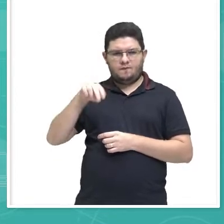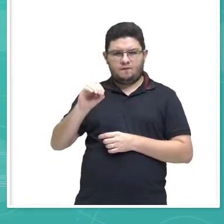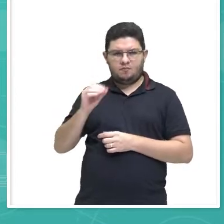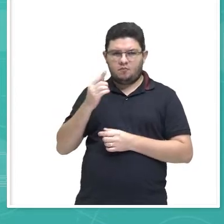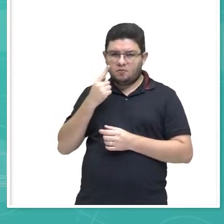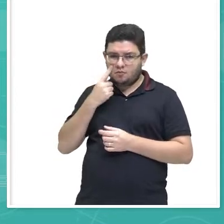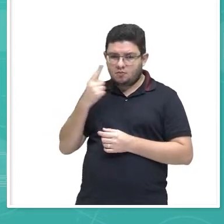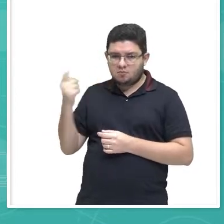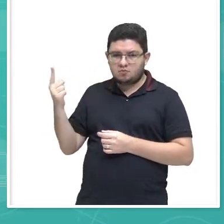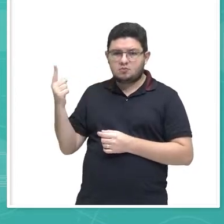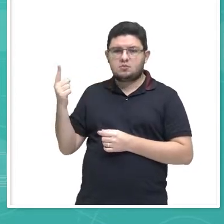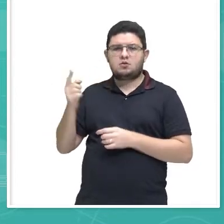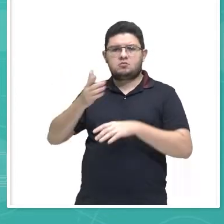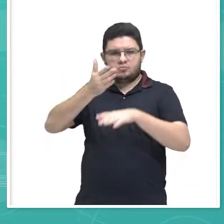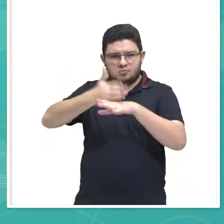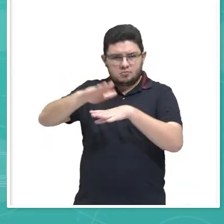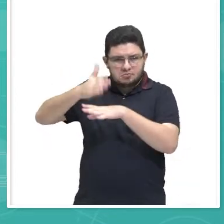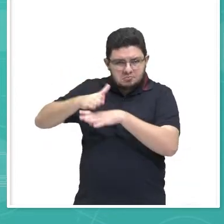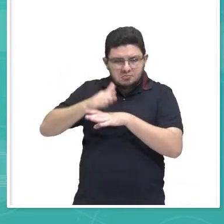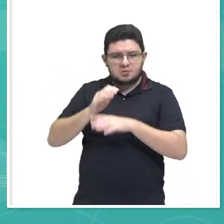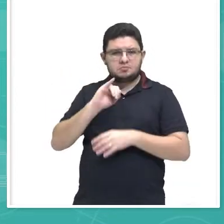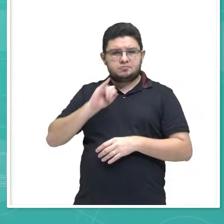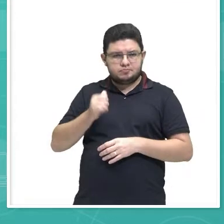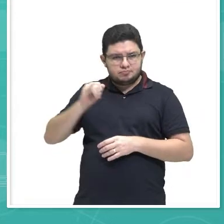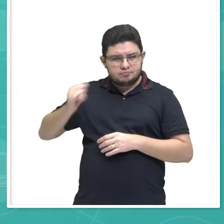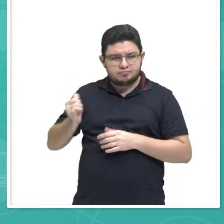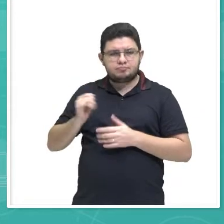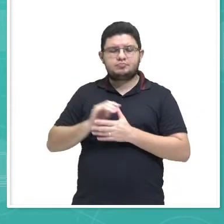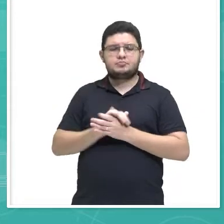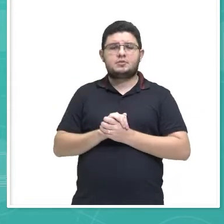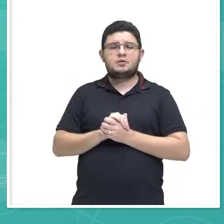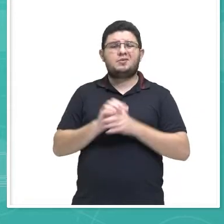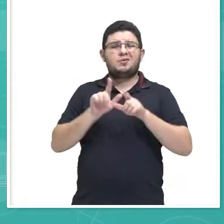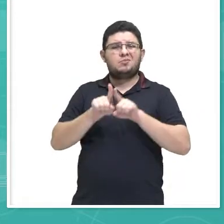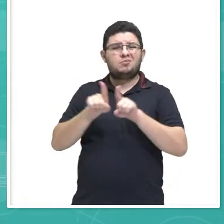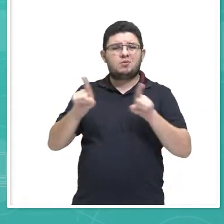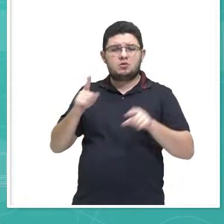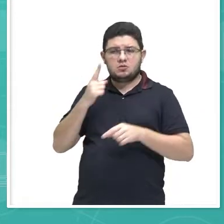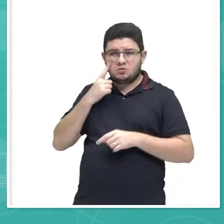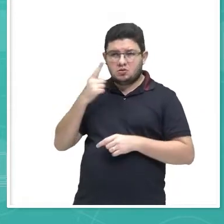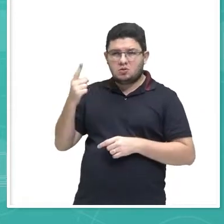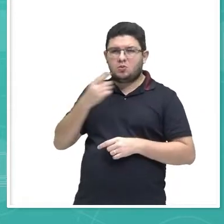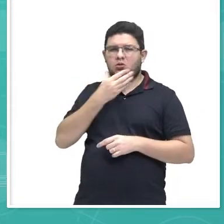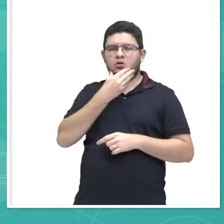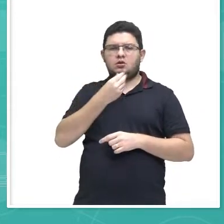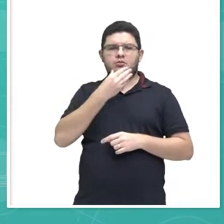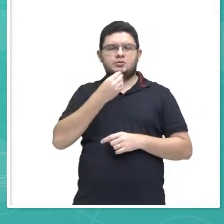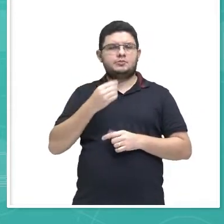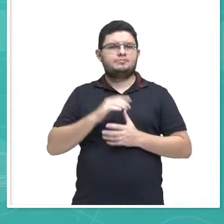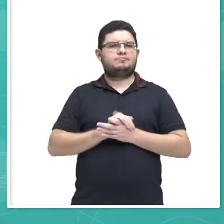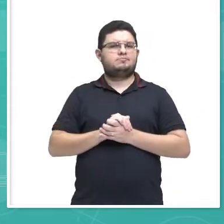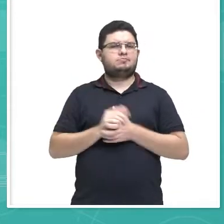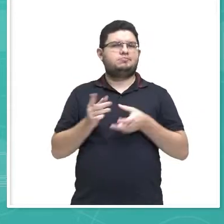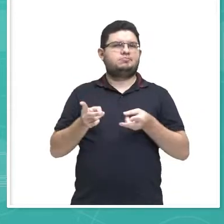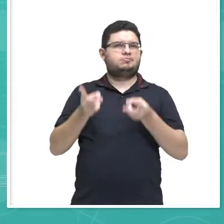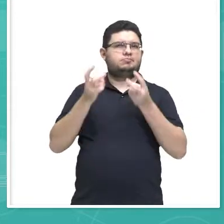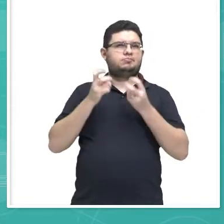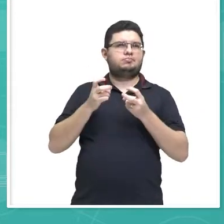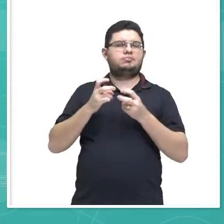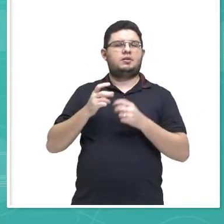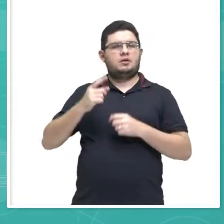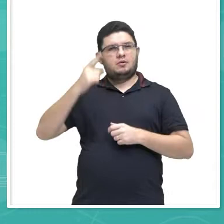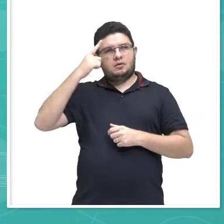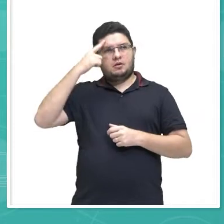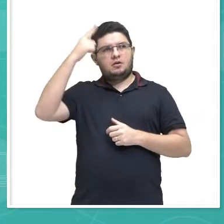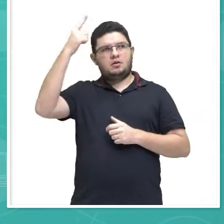grande praticante do jiu-jitsu, mas ele teve uma grande sacada, digamos assim. Ele pensou, como é